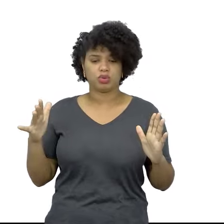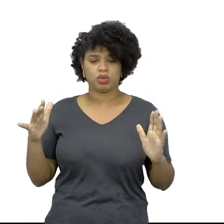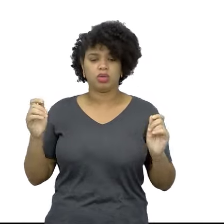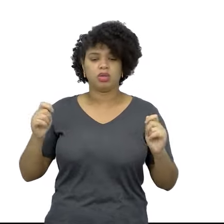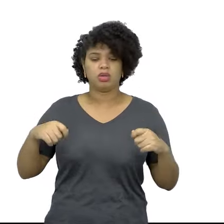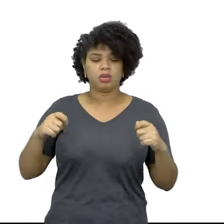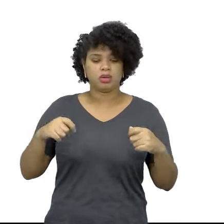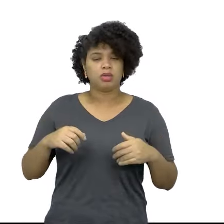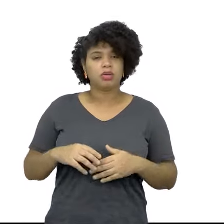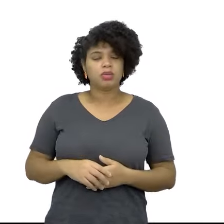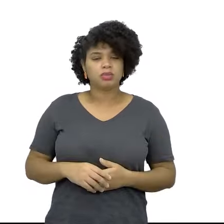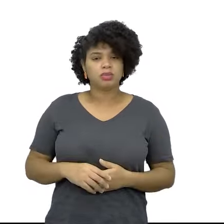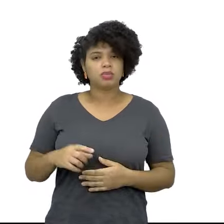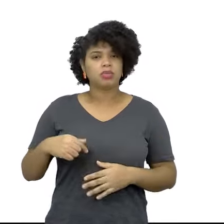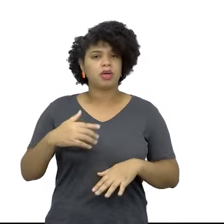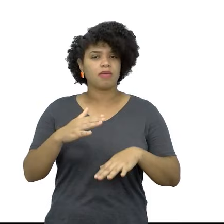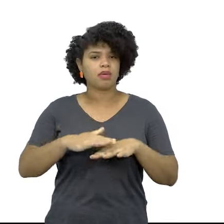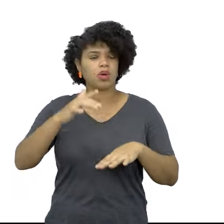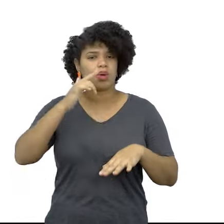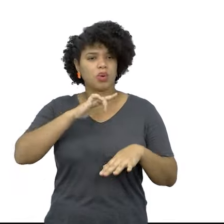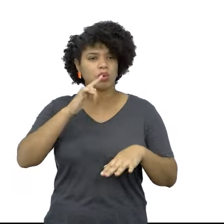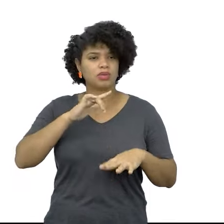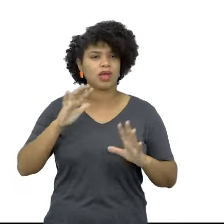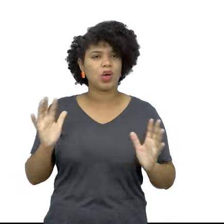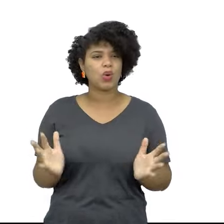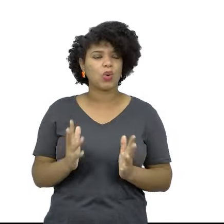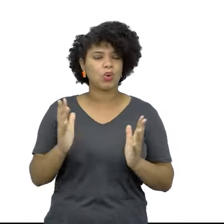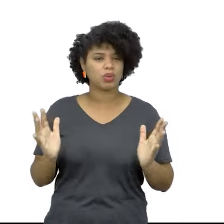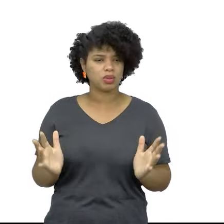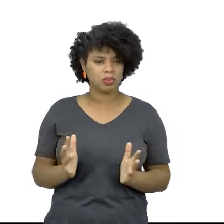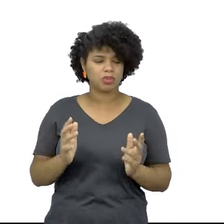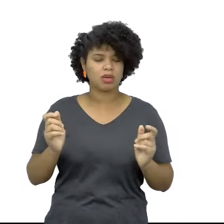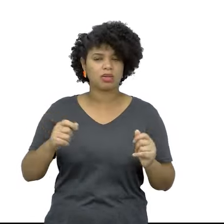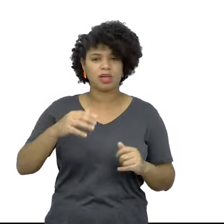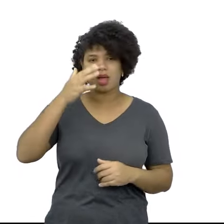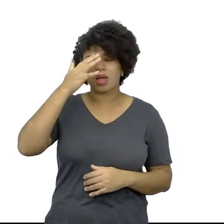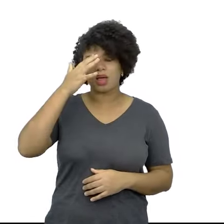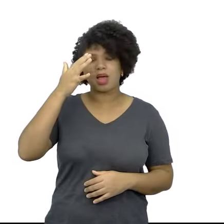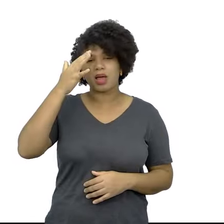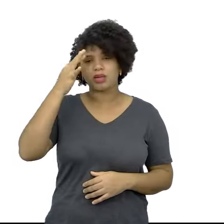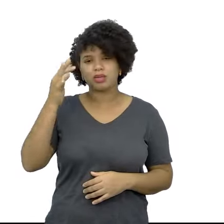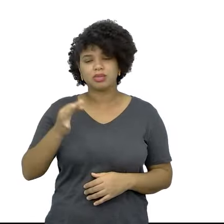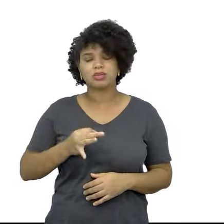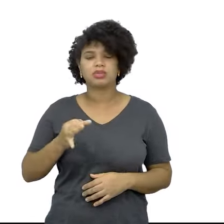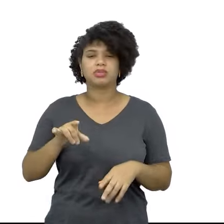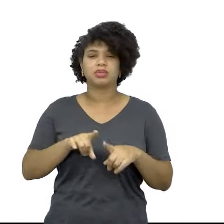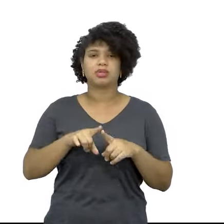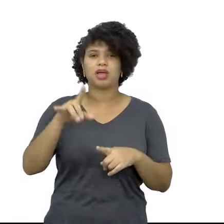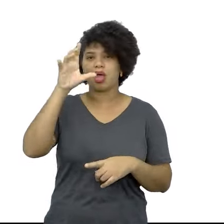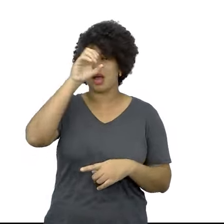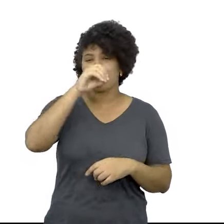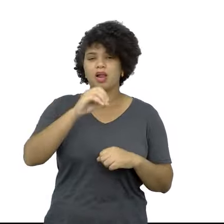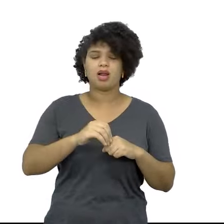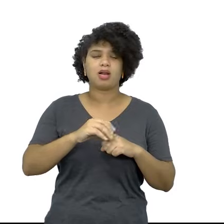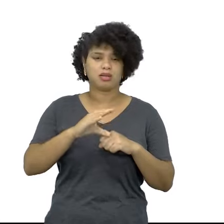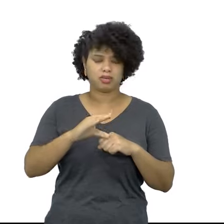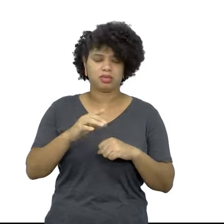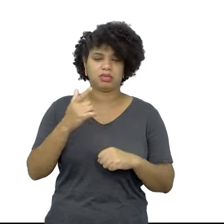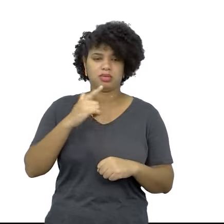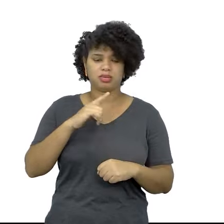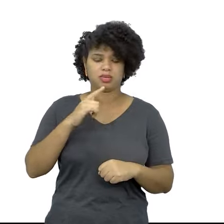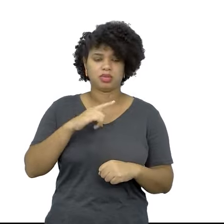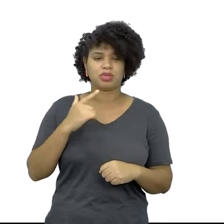possa ser realizada e possa contribuir de fato com a aprendizagem e que ela possa realmente possibilitar